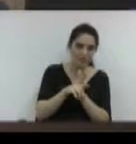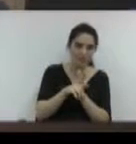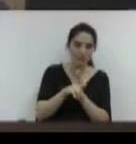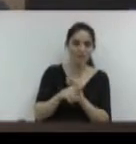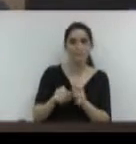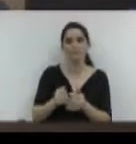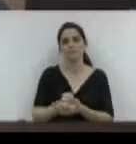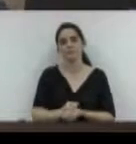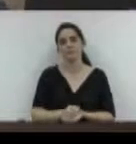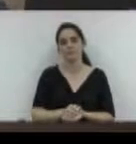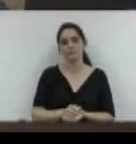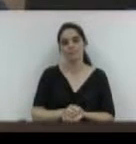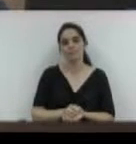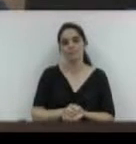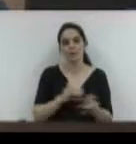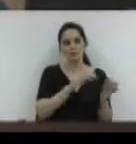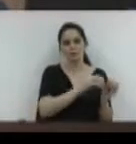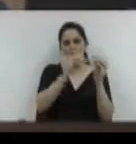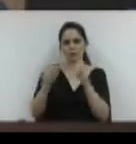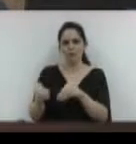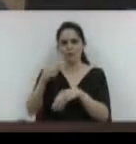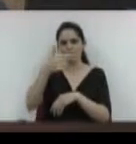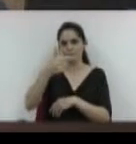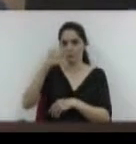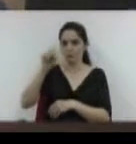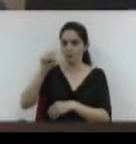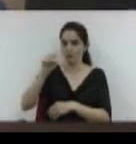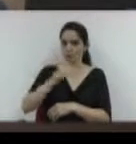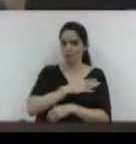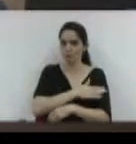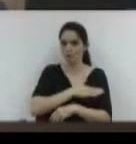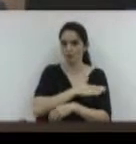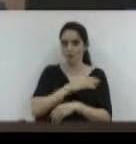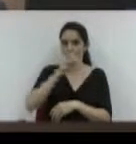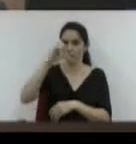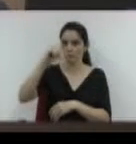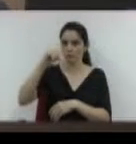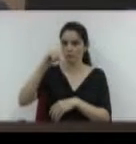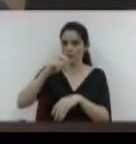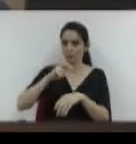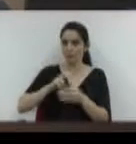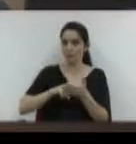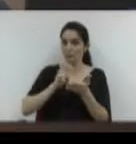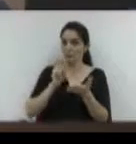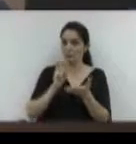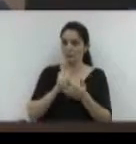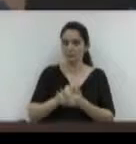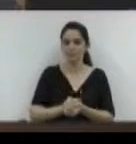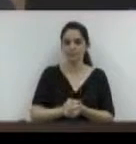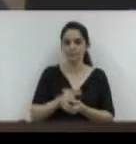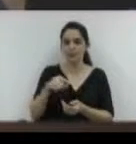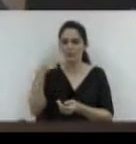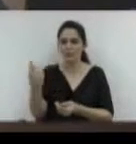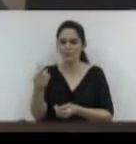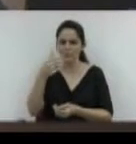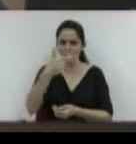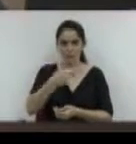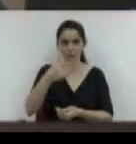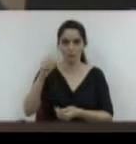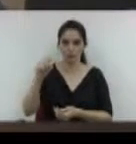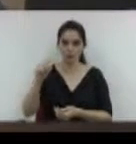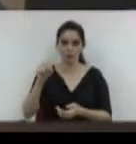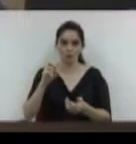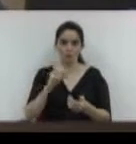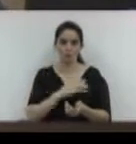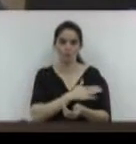desta vez para a data de 28 de agosto de 2015, às 9 horas. Em data de 28 de agosto de 2015, o